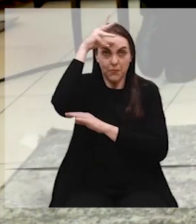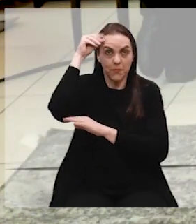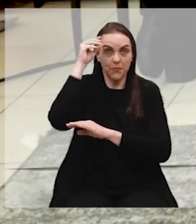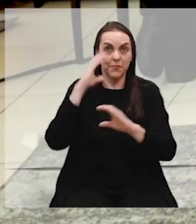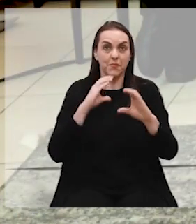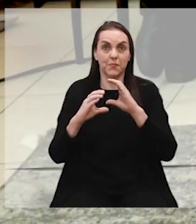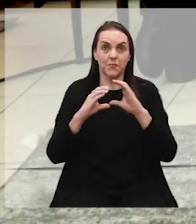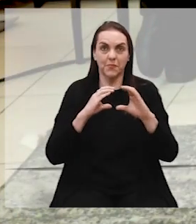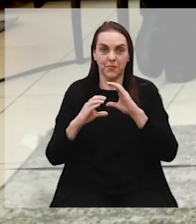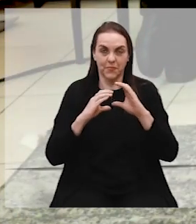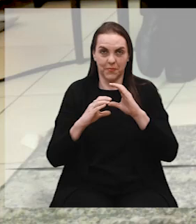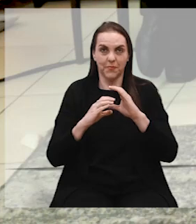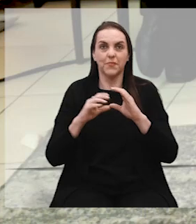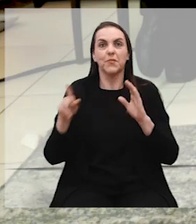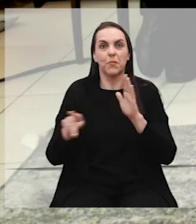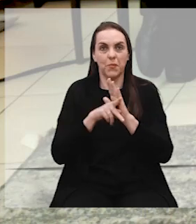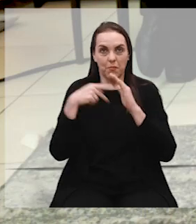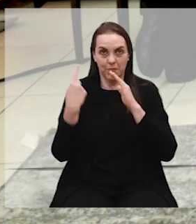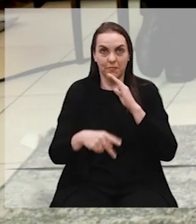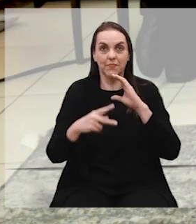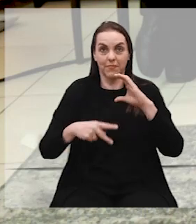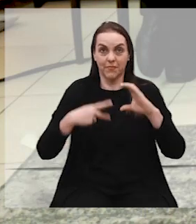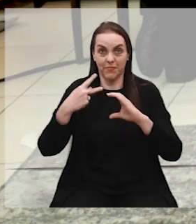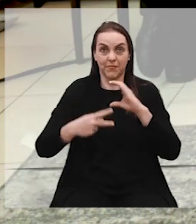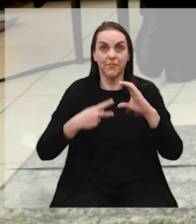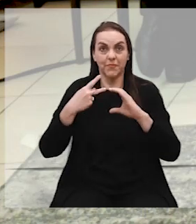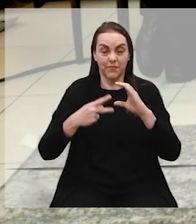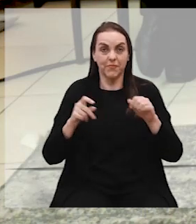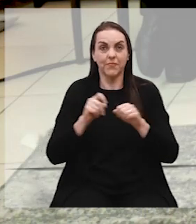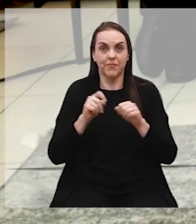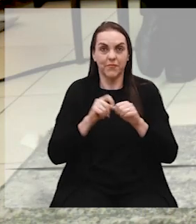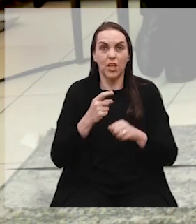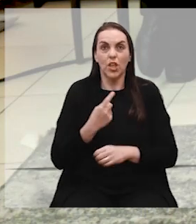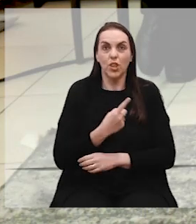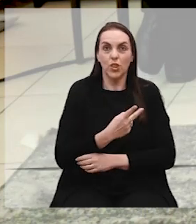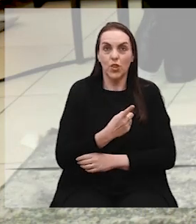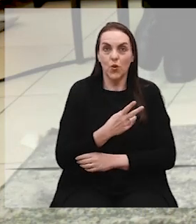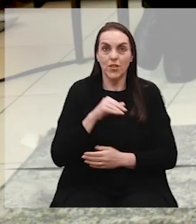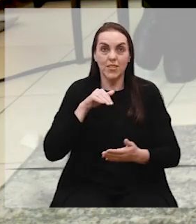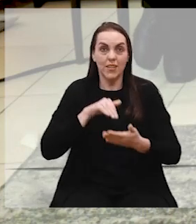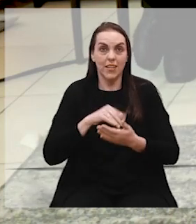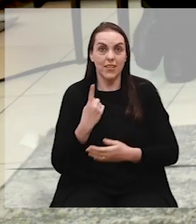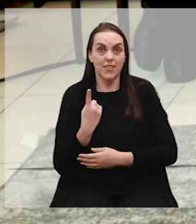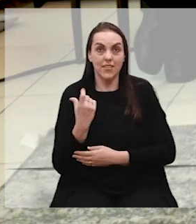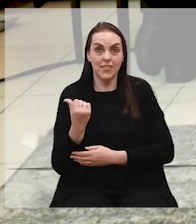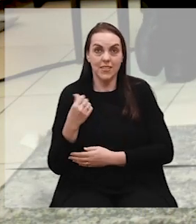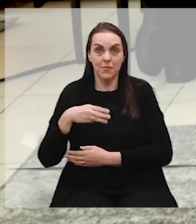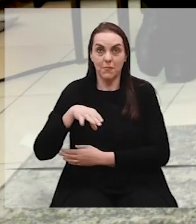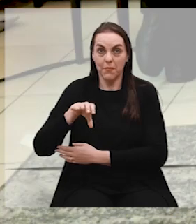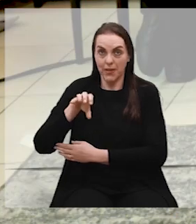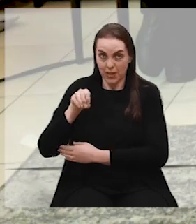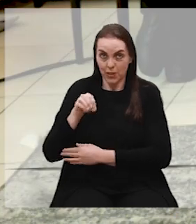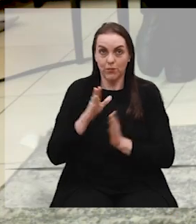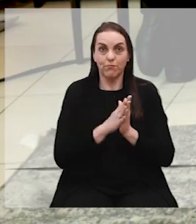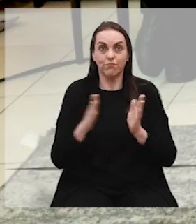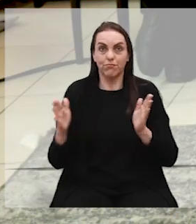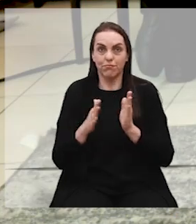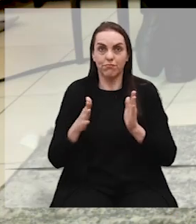da Comunicação que a Câmara Municipal está realizando, que vai de 12 a 16 de maio,